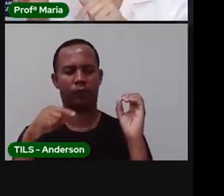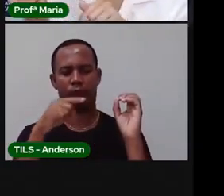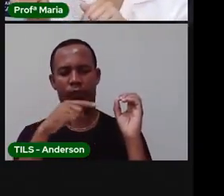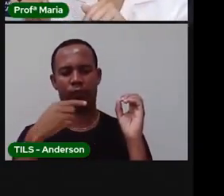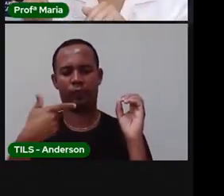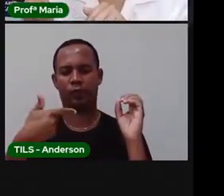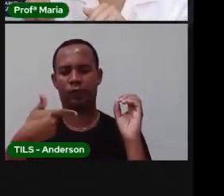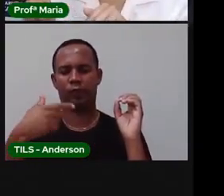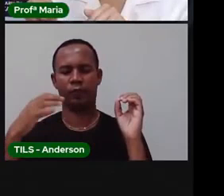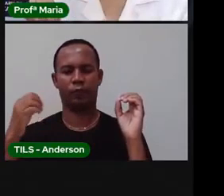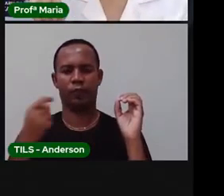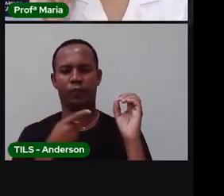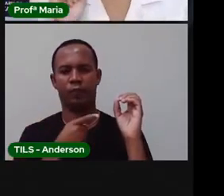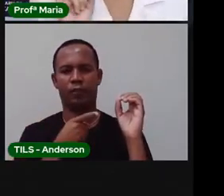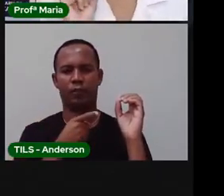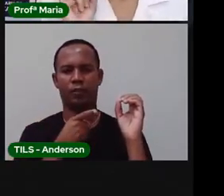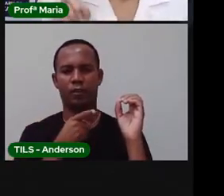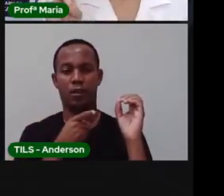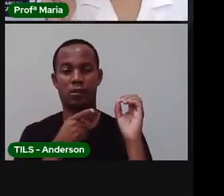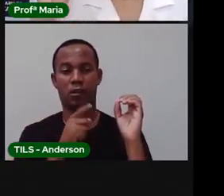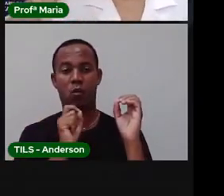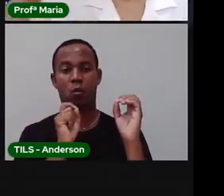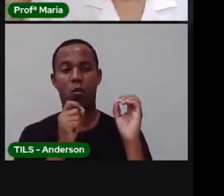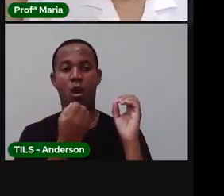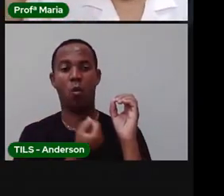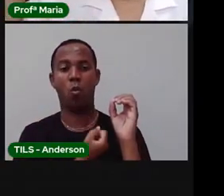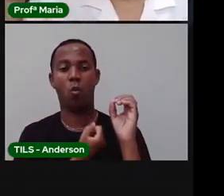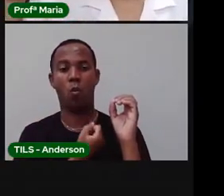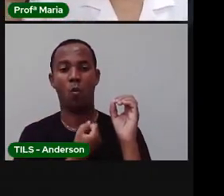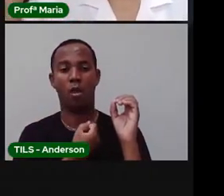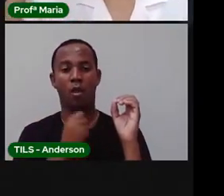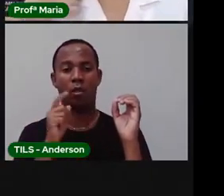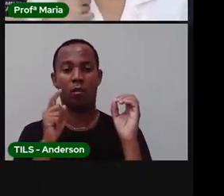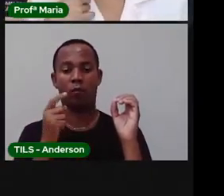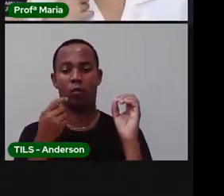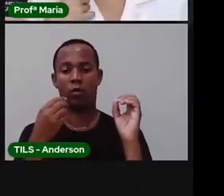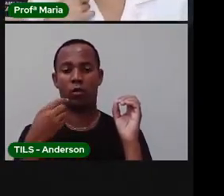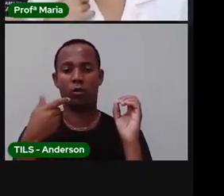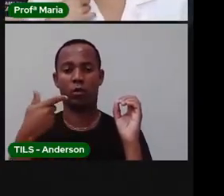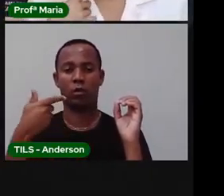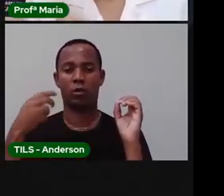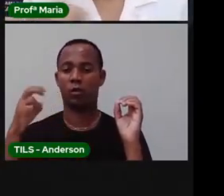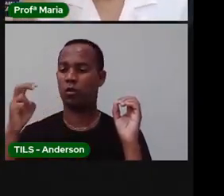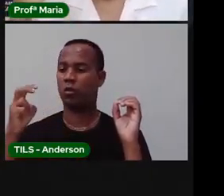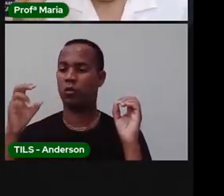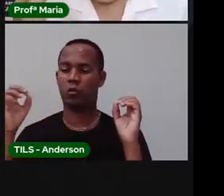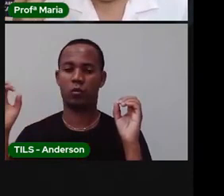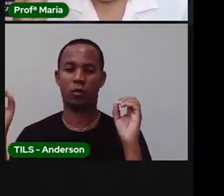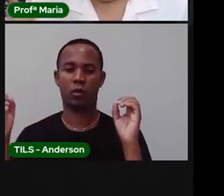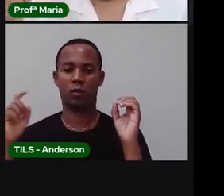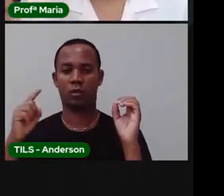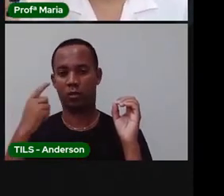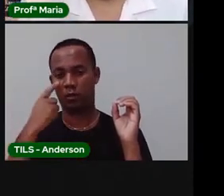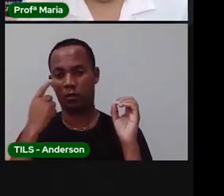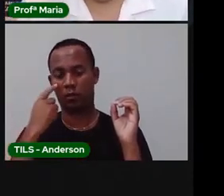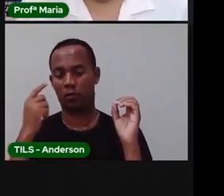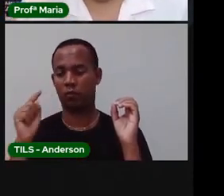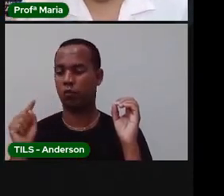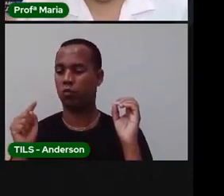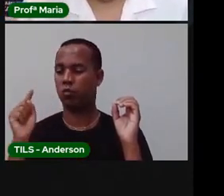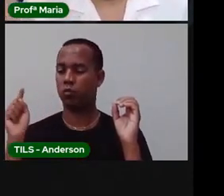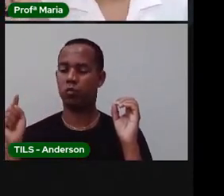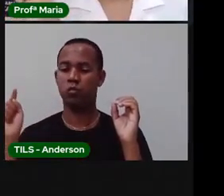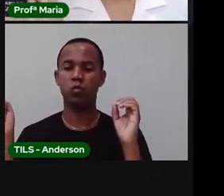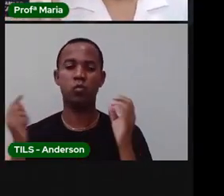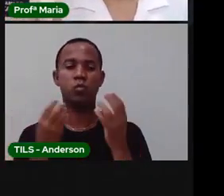para 20. Pronto. Aí pulei dois quadrinhos, fui para 50. Pulei um quadrinho, fui para